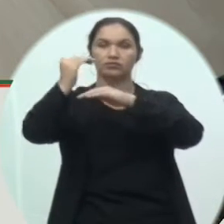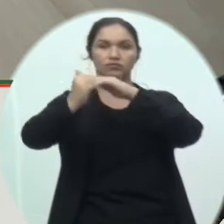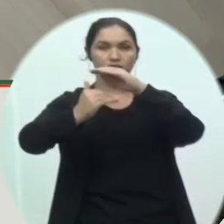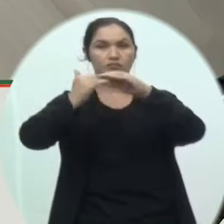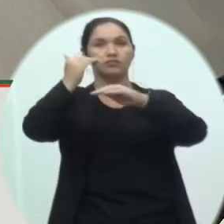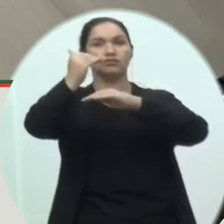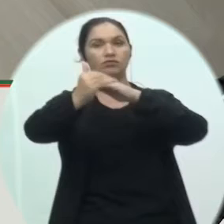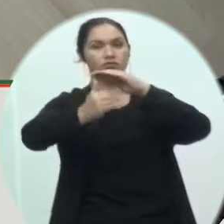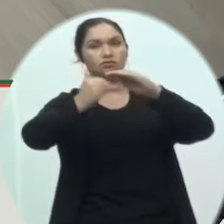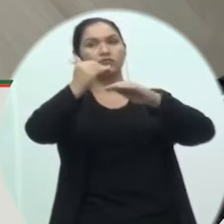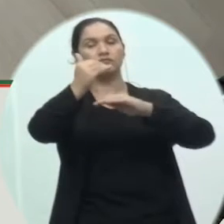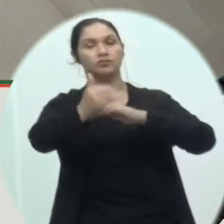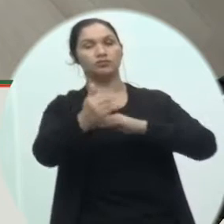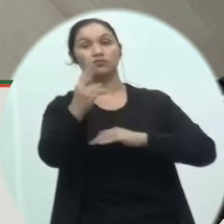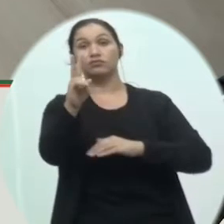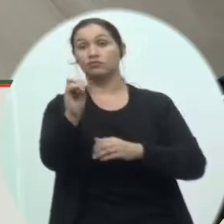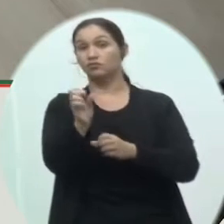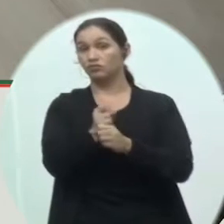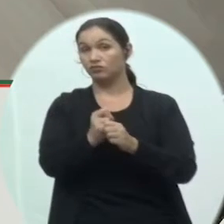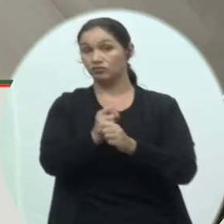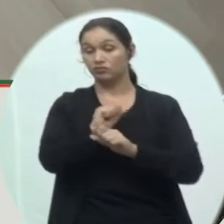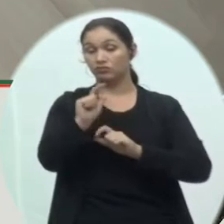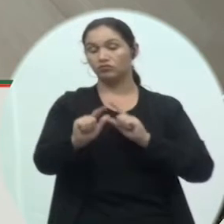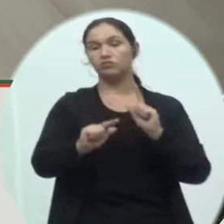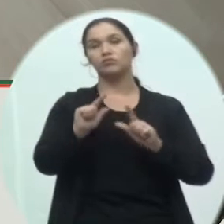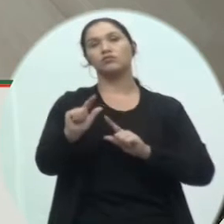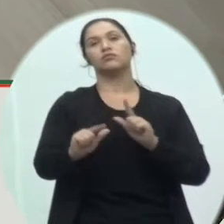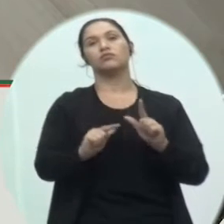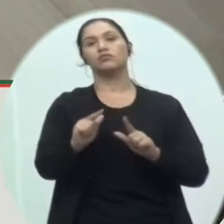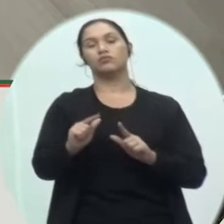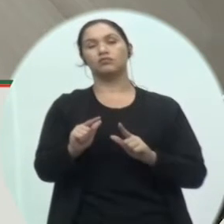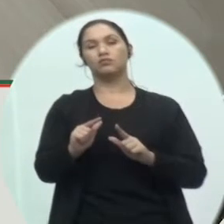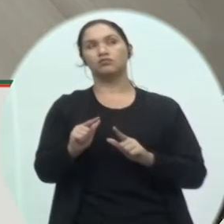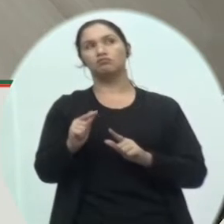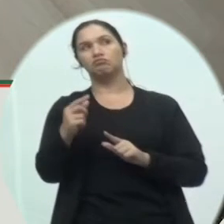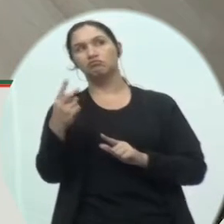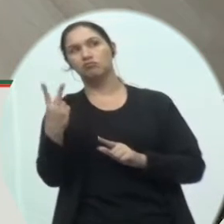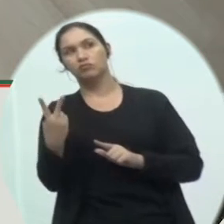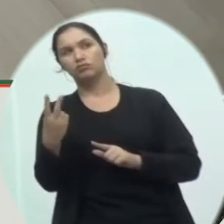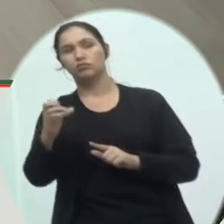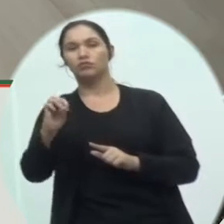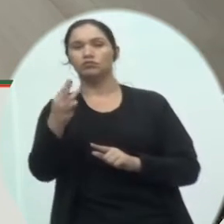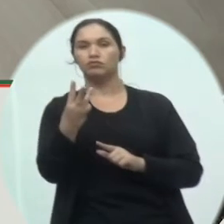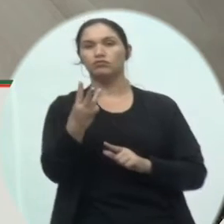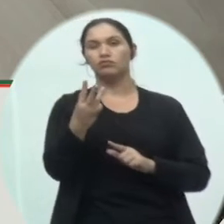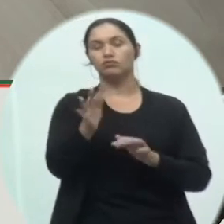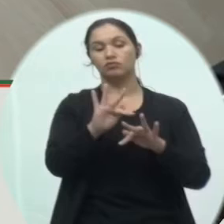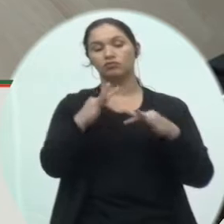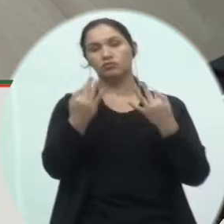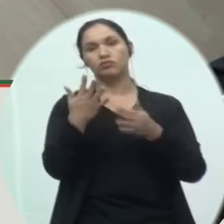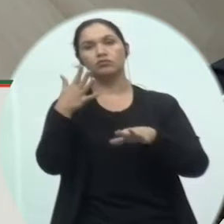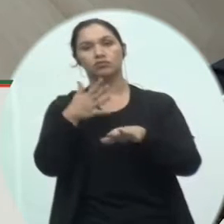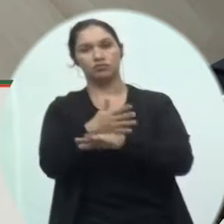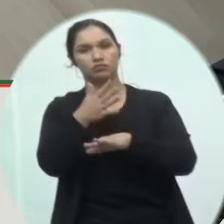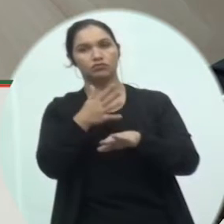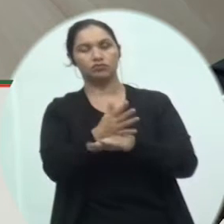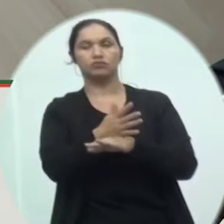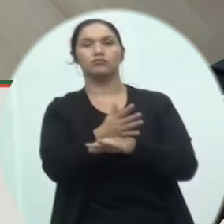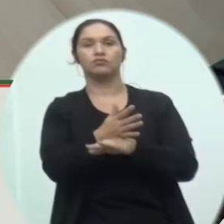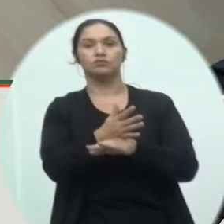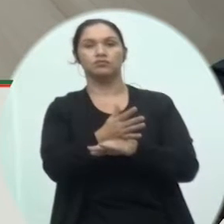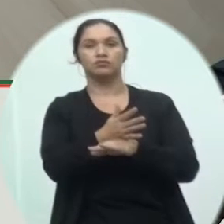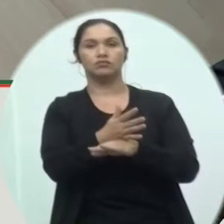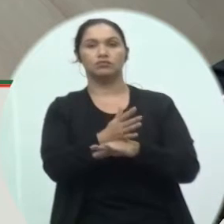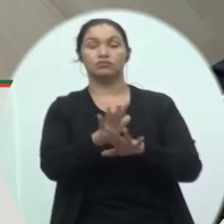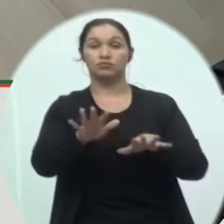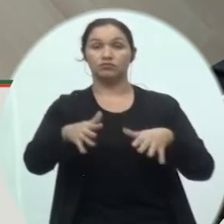através desses 20 anos de trabalho evangélico entre duas ou três famílias. Sem desfalecimento, a